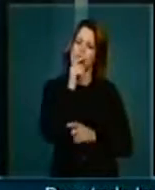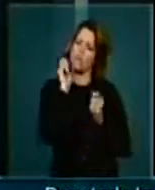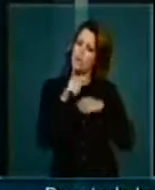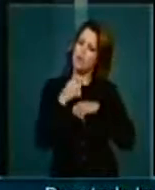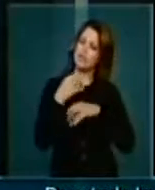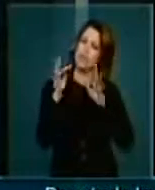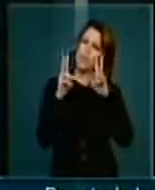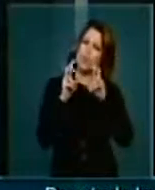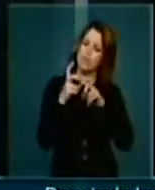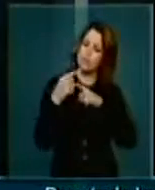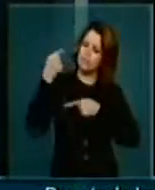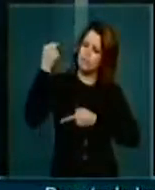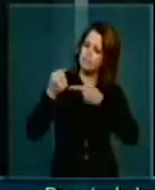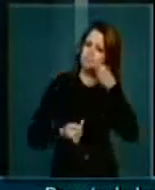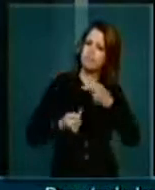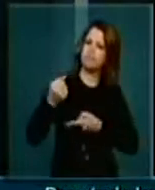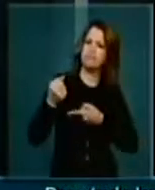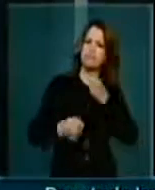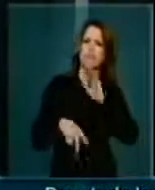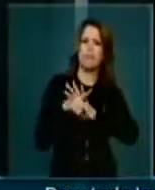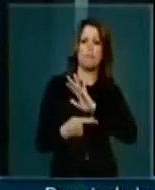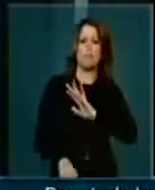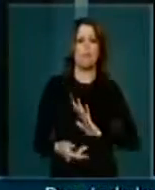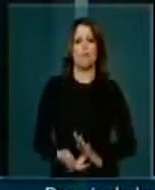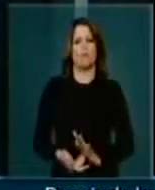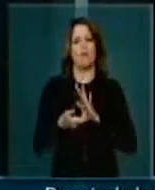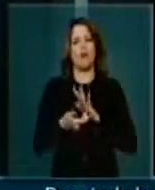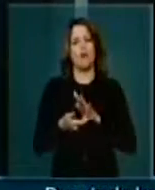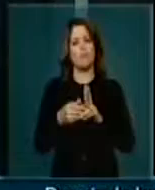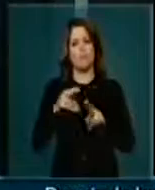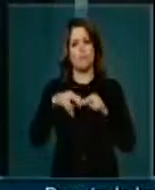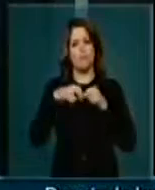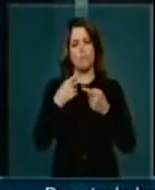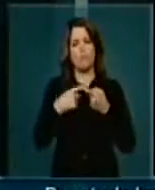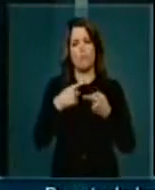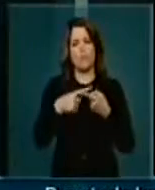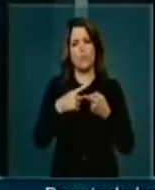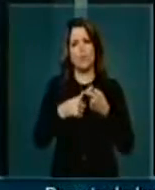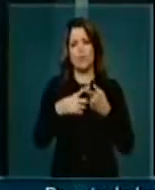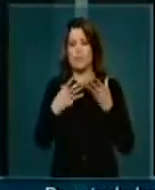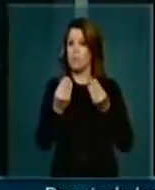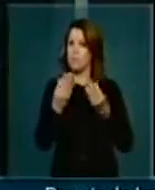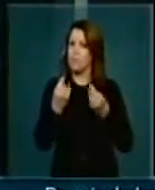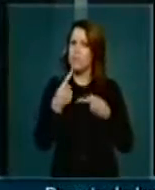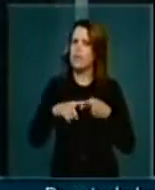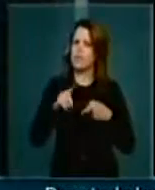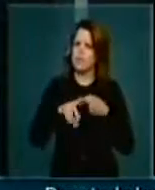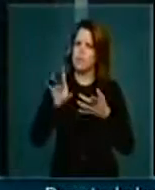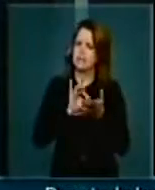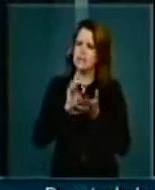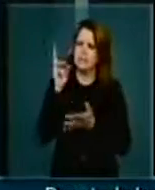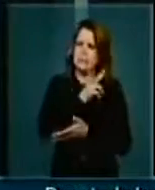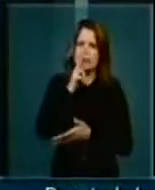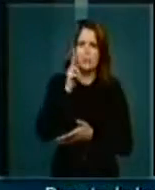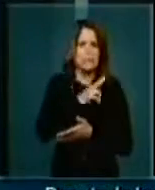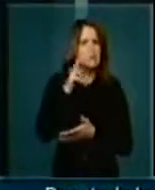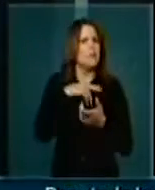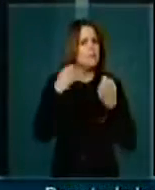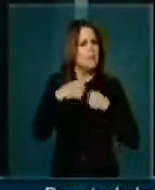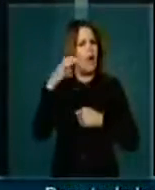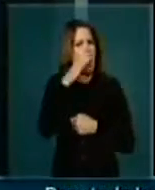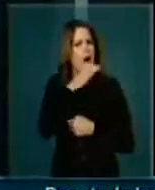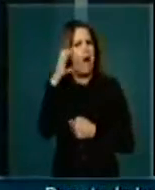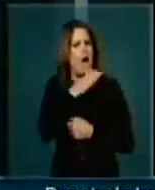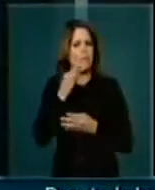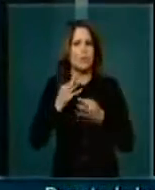seja um tema que possa ser discutido nesta casa, haja visto o grande problema, a urgência e